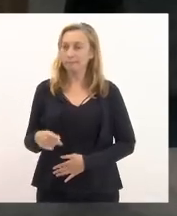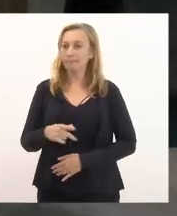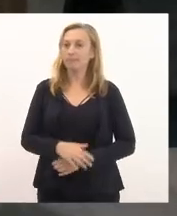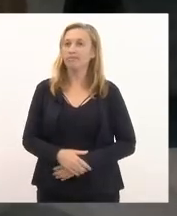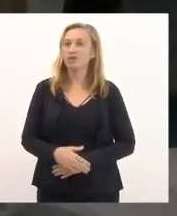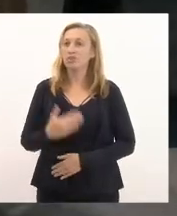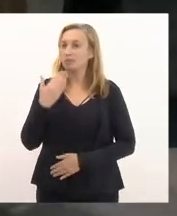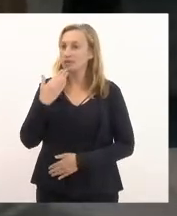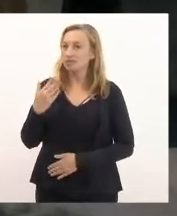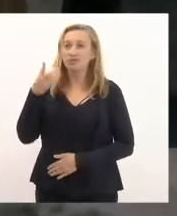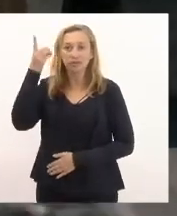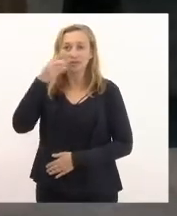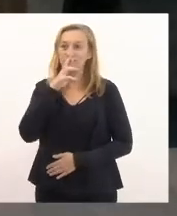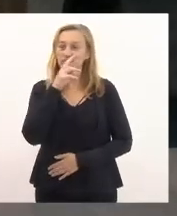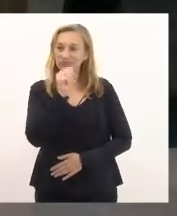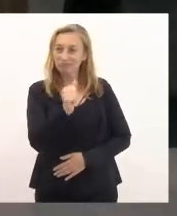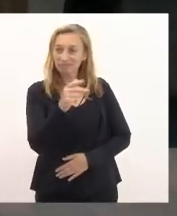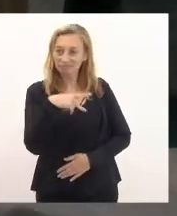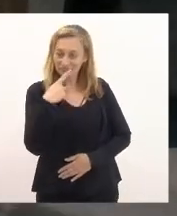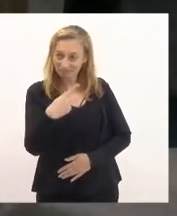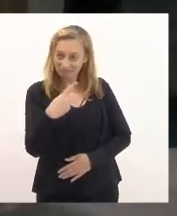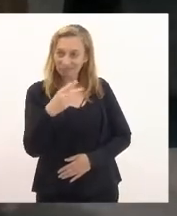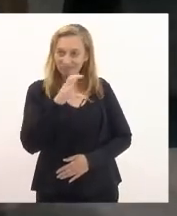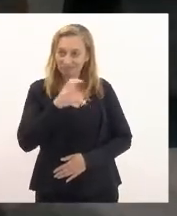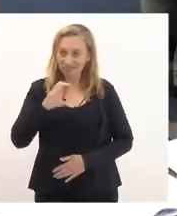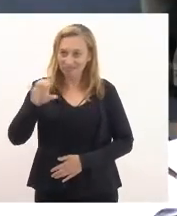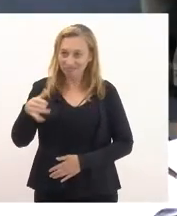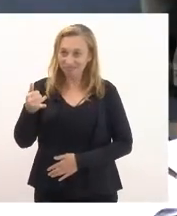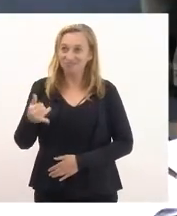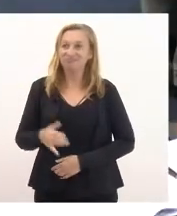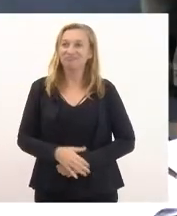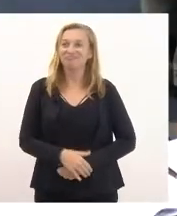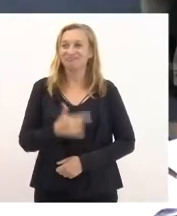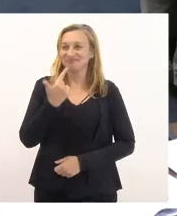designar o deputado Rodrigo Amorim para emitir o parecer pela CCJ.